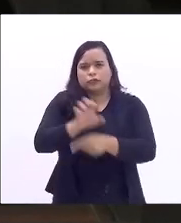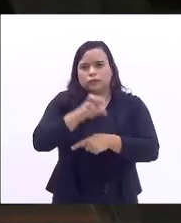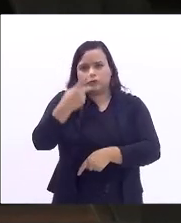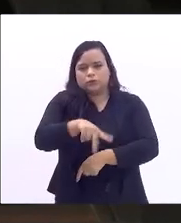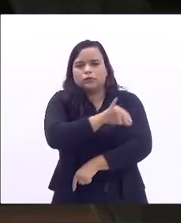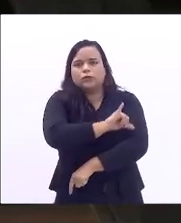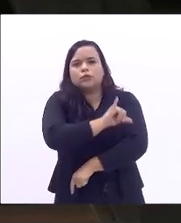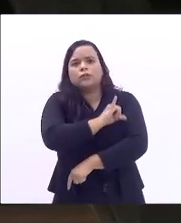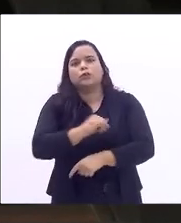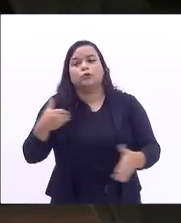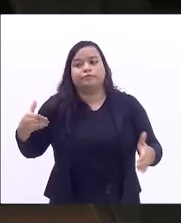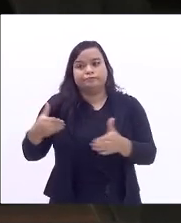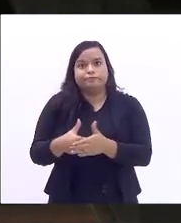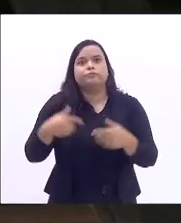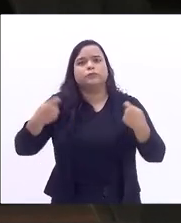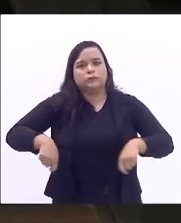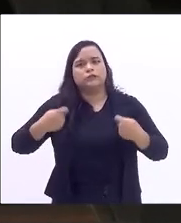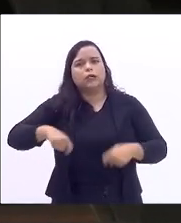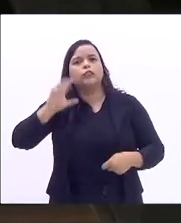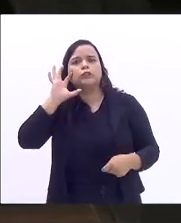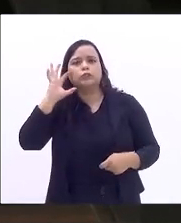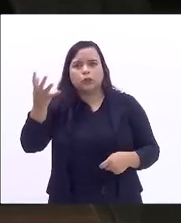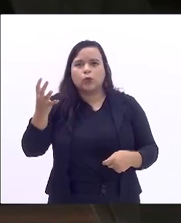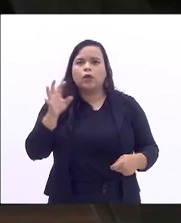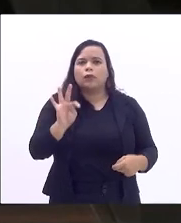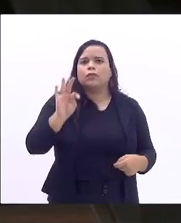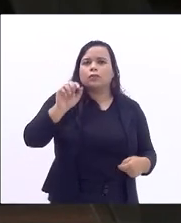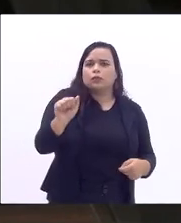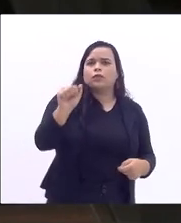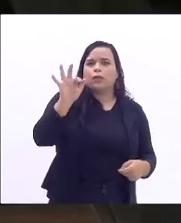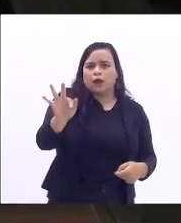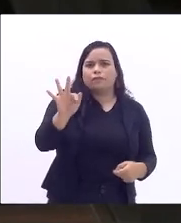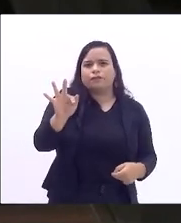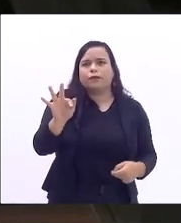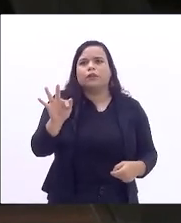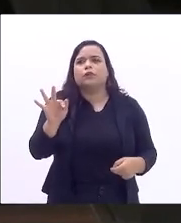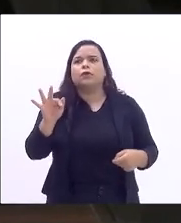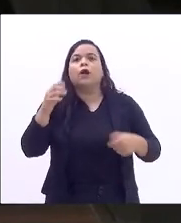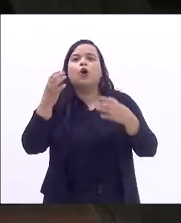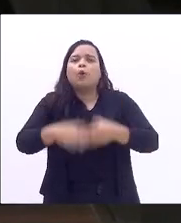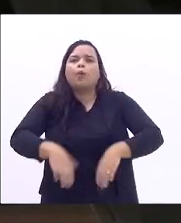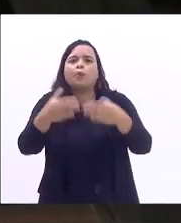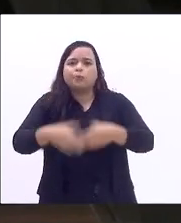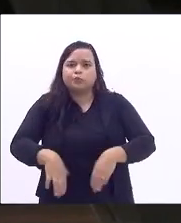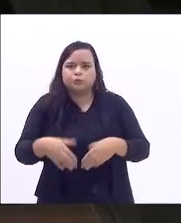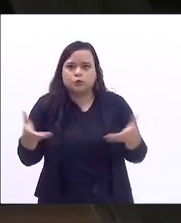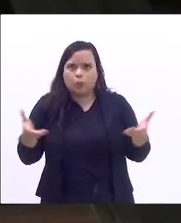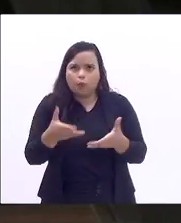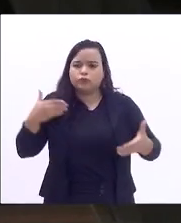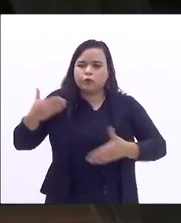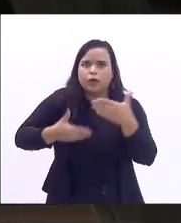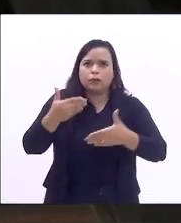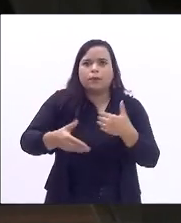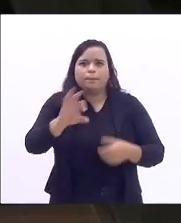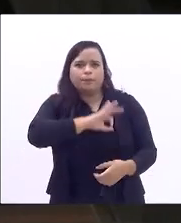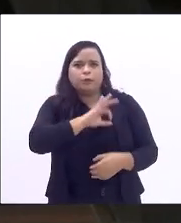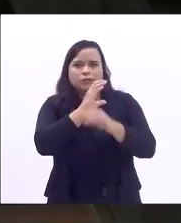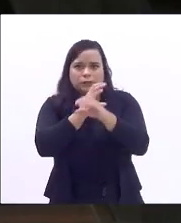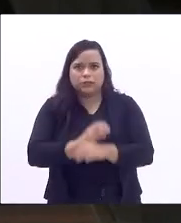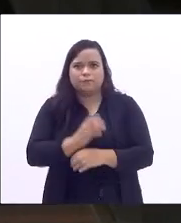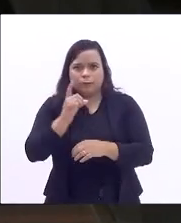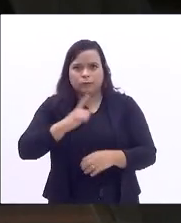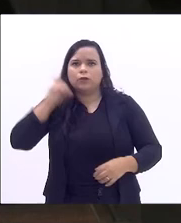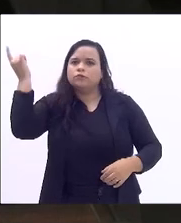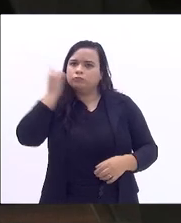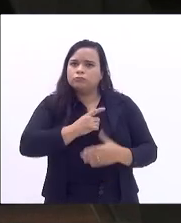Estado para que em breve a solução do tá frio do atual concurso público em andamento na Polícia Civil